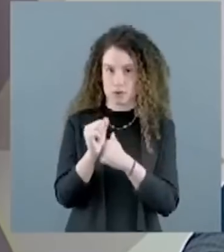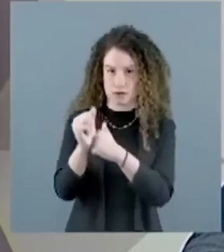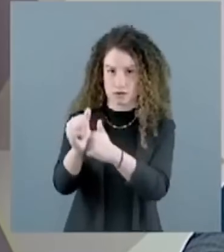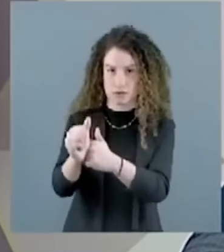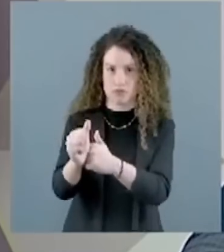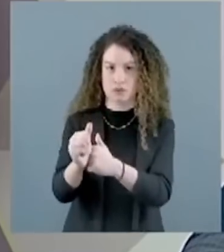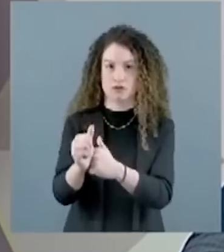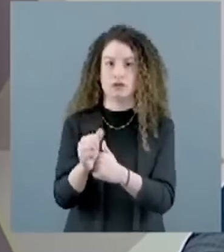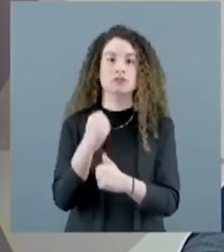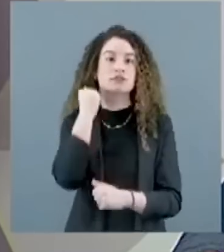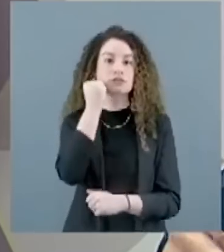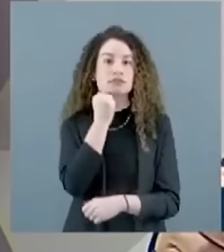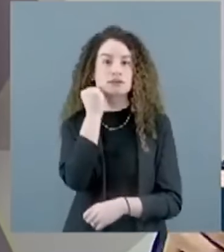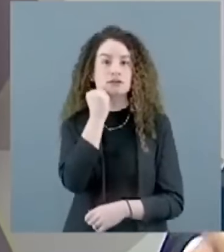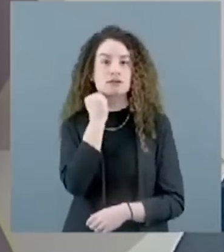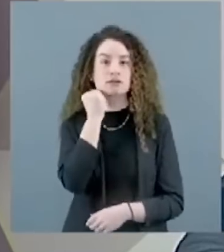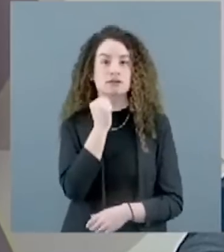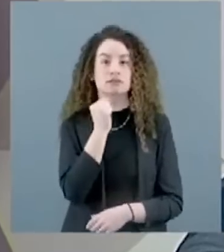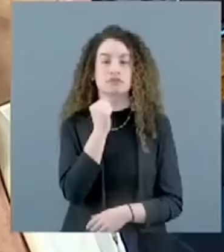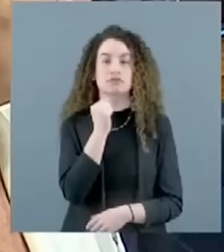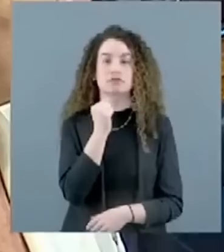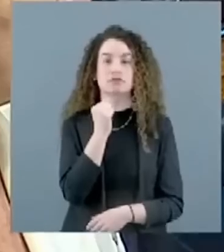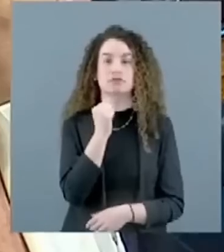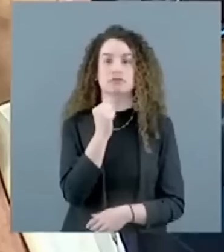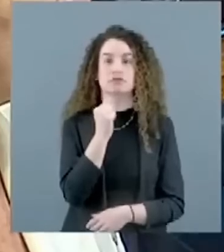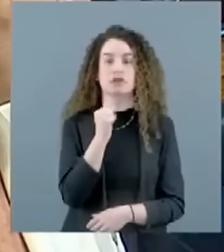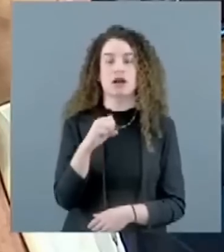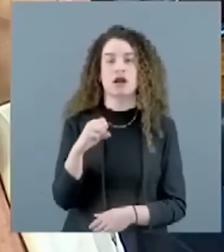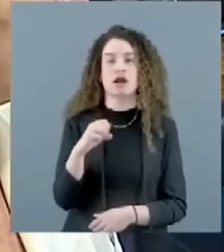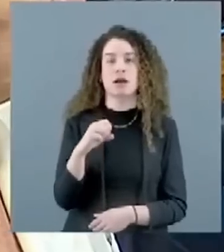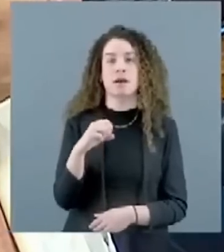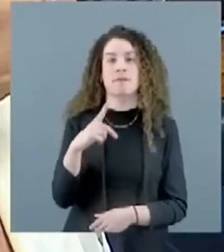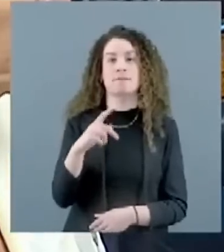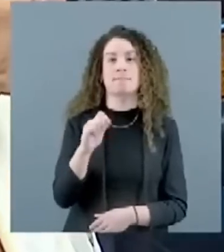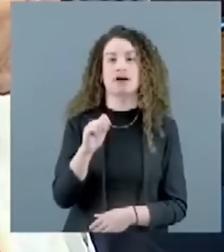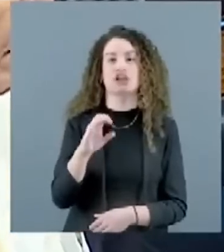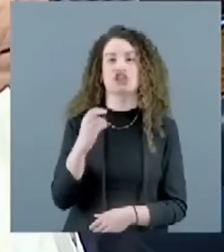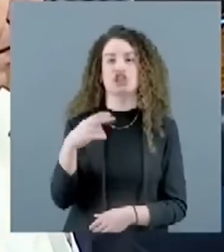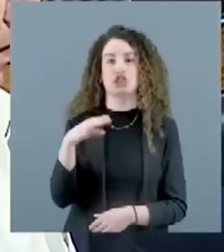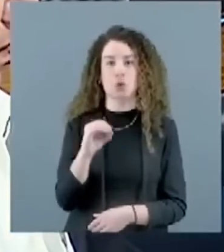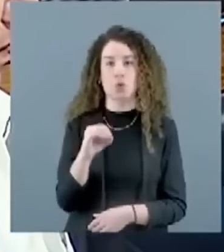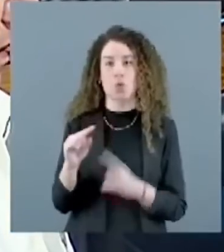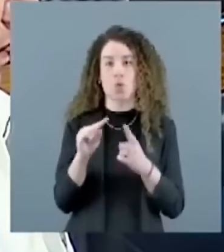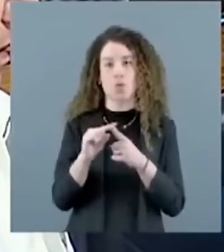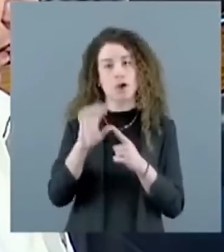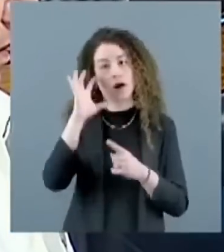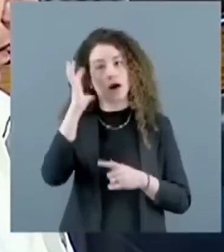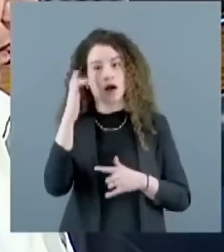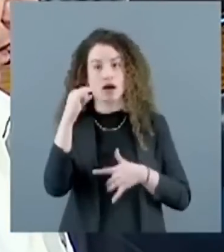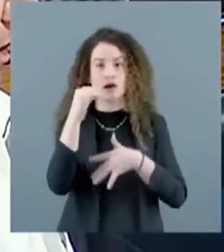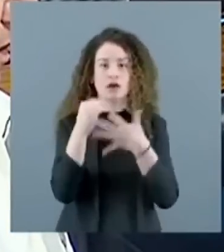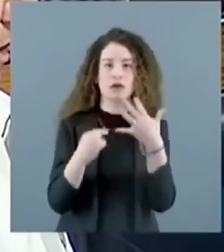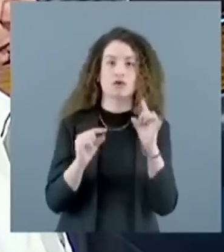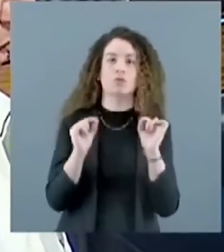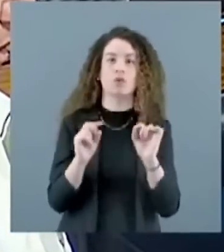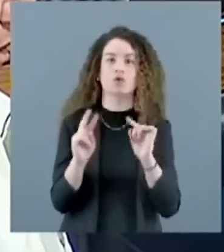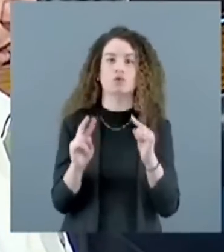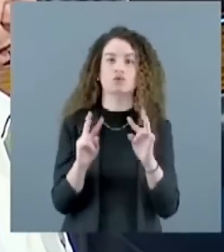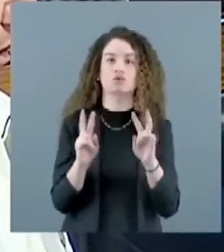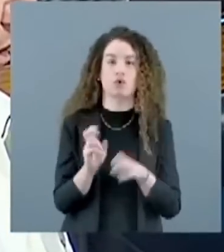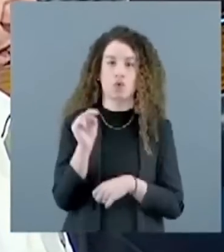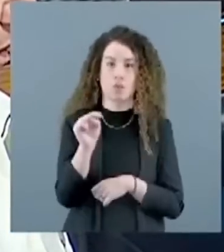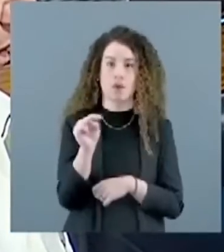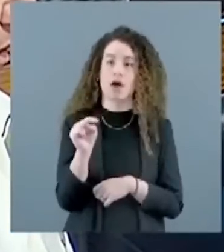ao senador Rodrigo Pacheco, para que ele possa tomar as decisões em relação a isso, e nesse